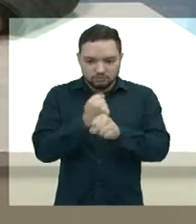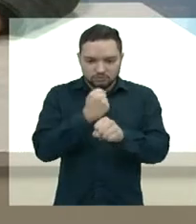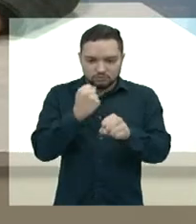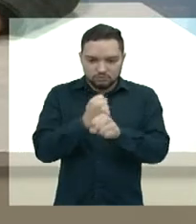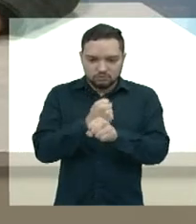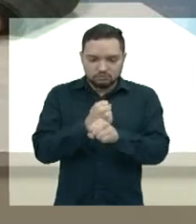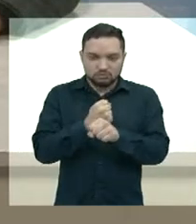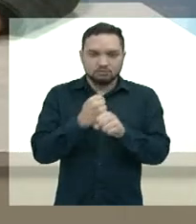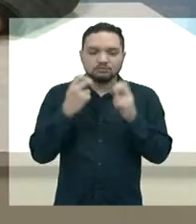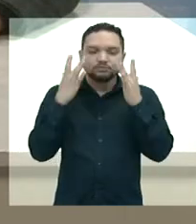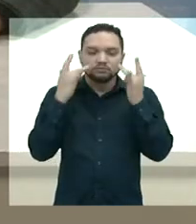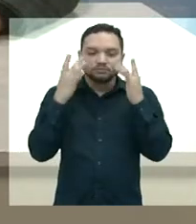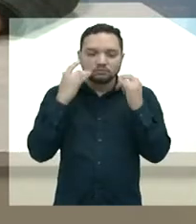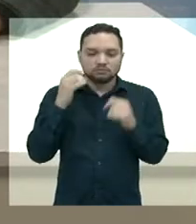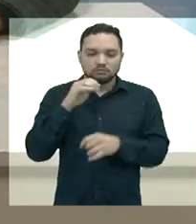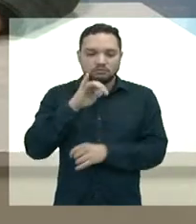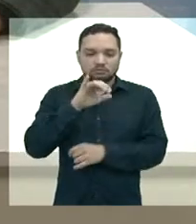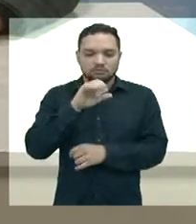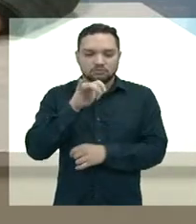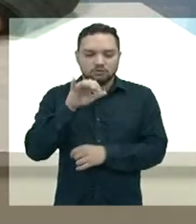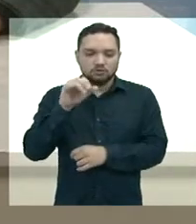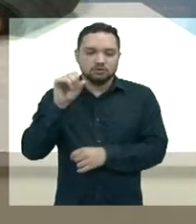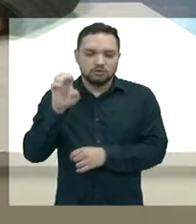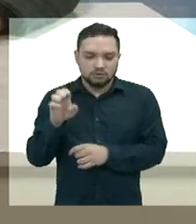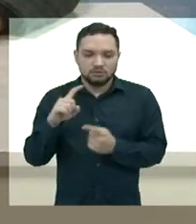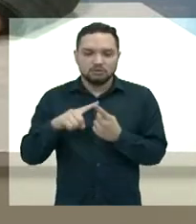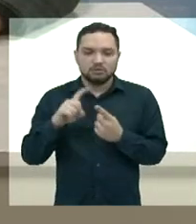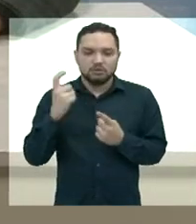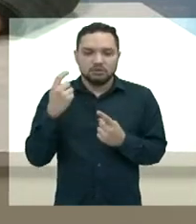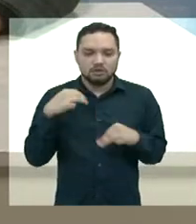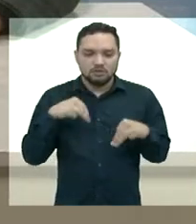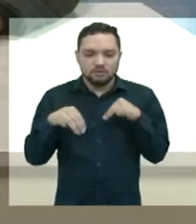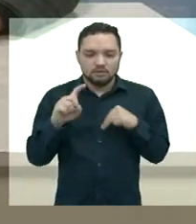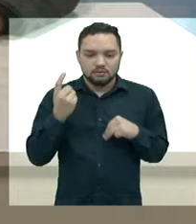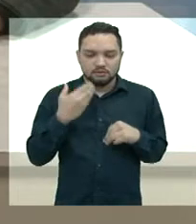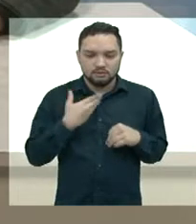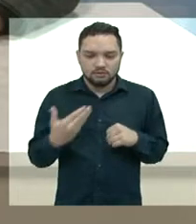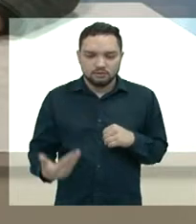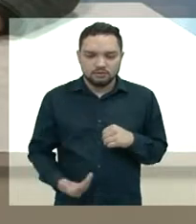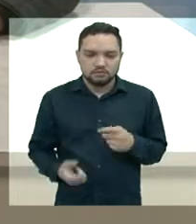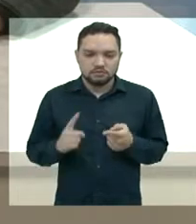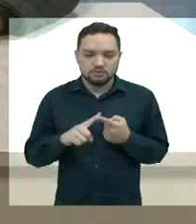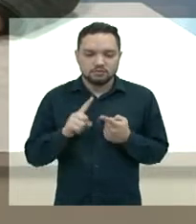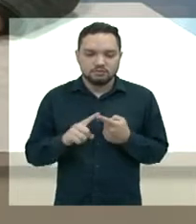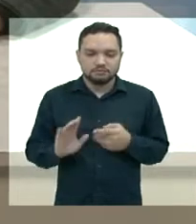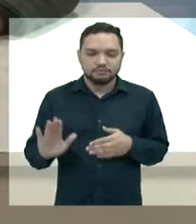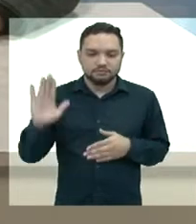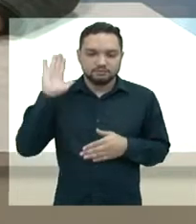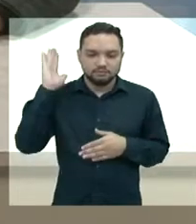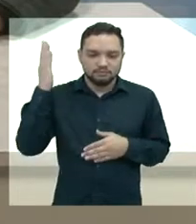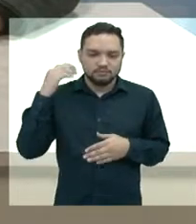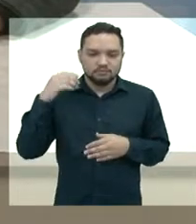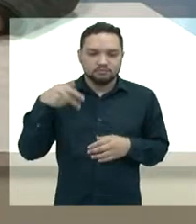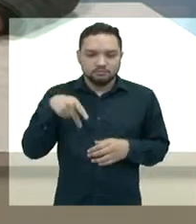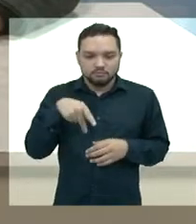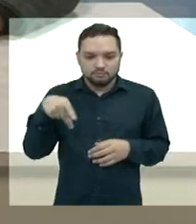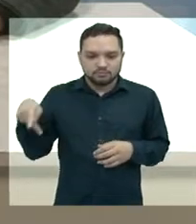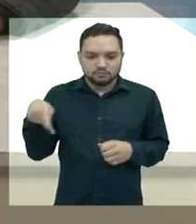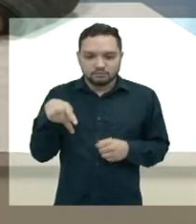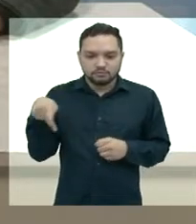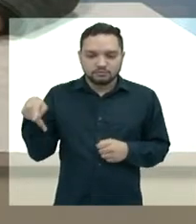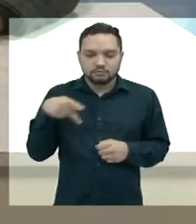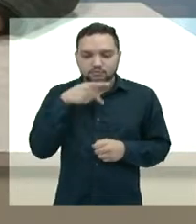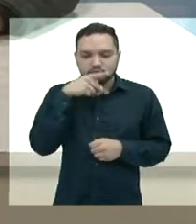José, reunindo o ex-ministro, ex-governador, que foi candidato na última eleição à presidência da República